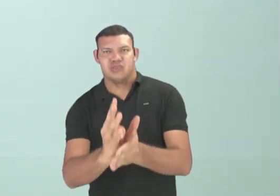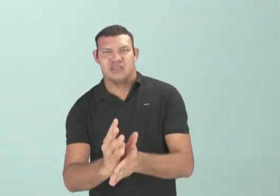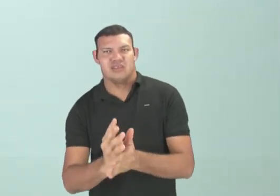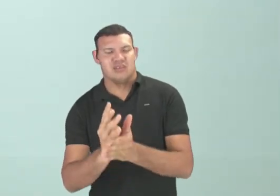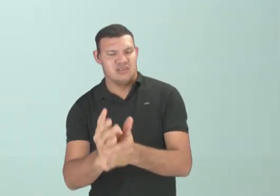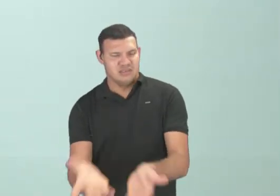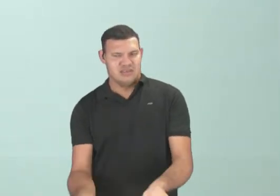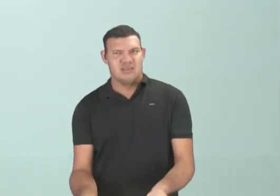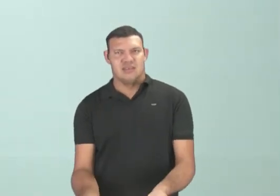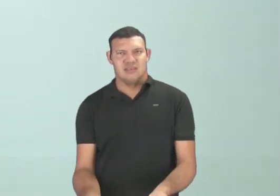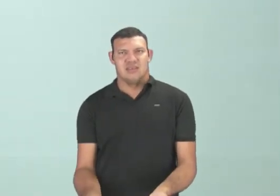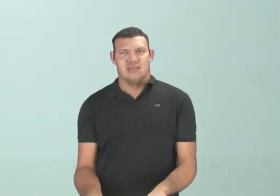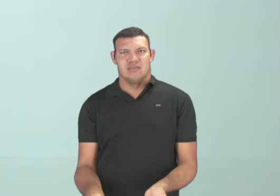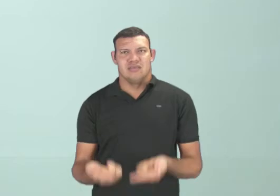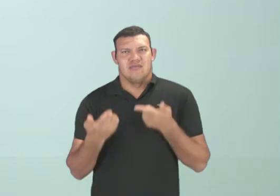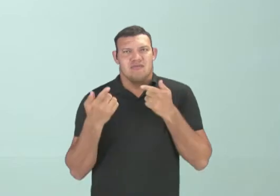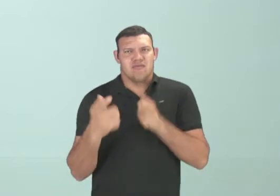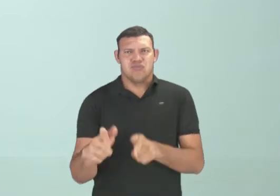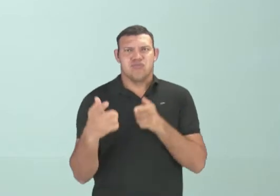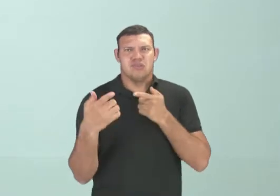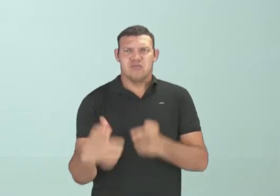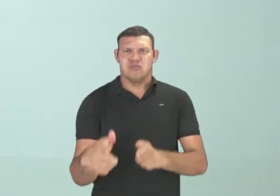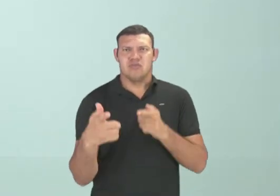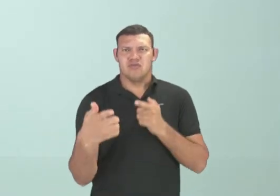mesmo que da